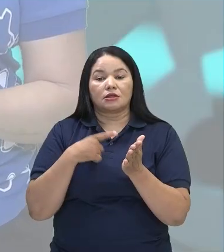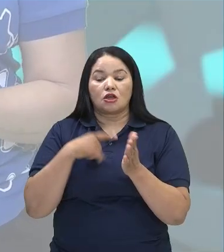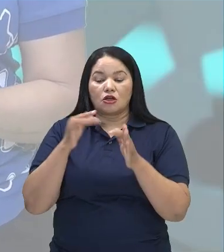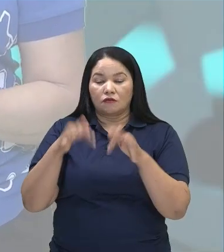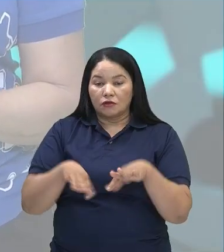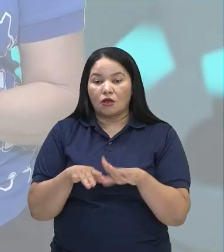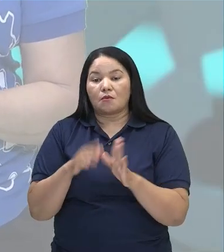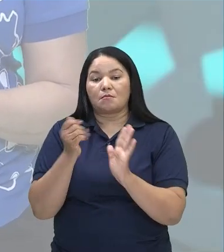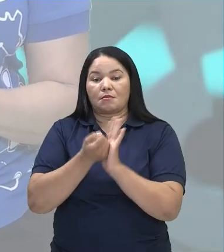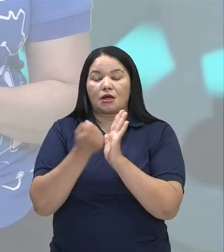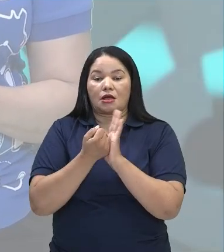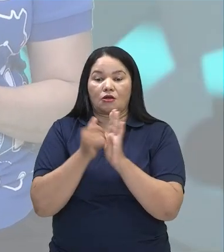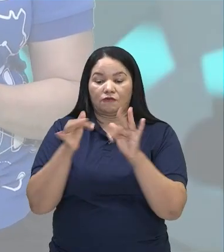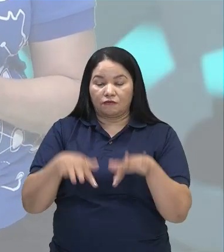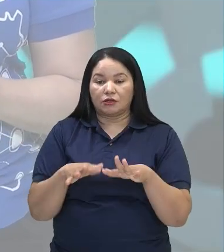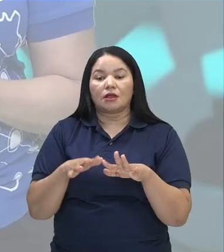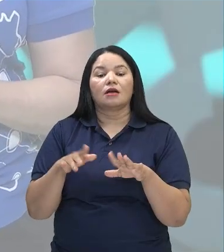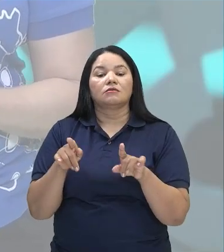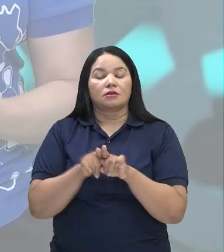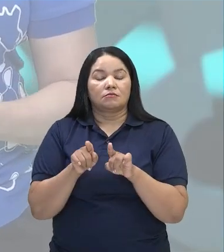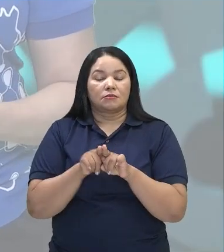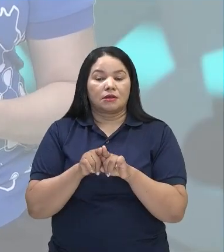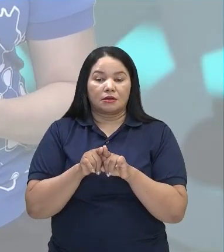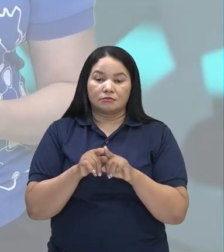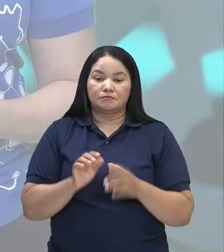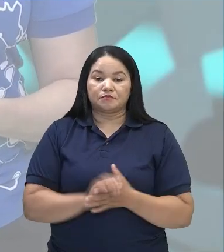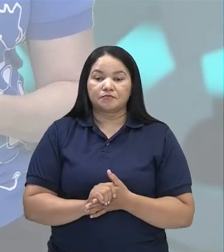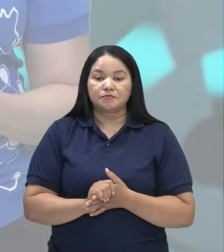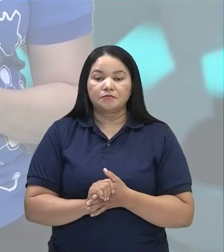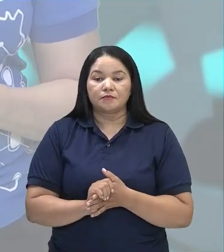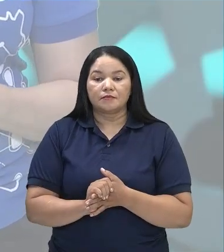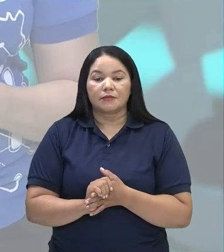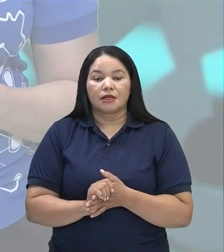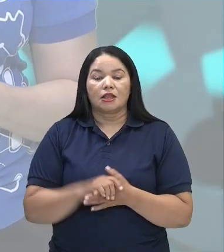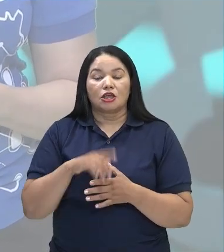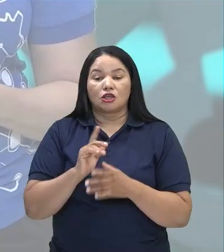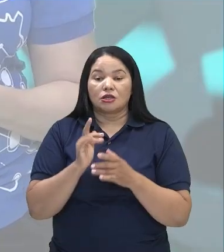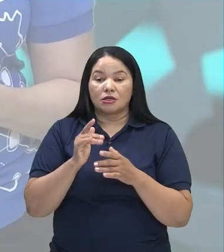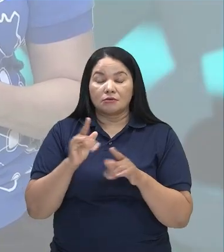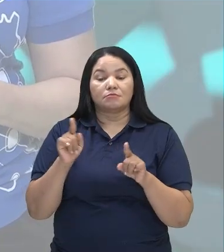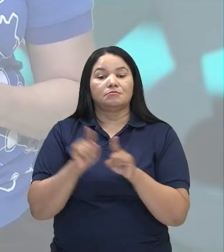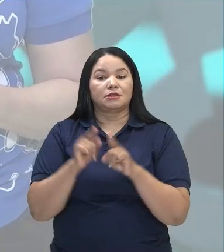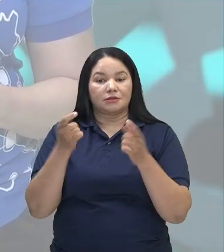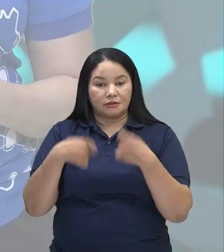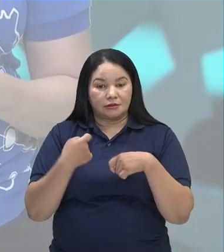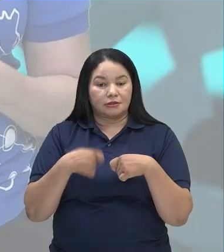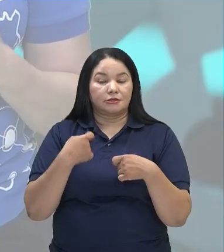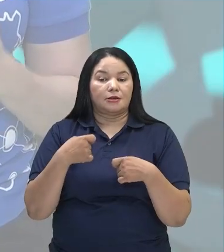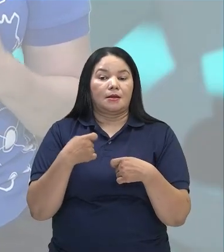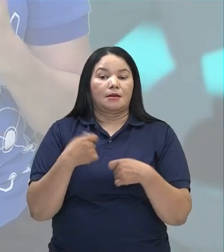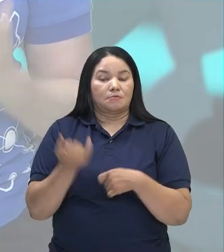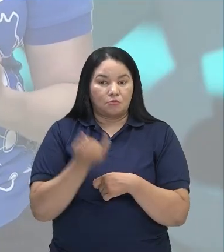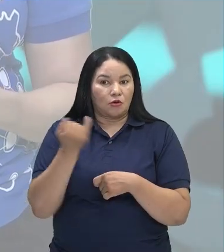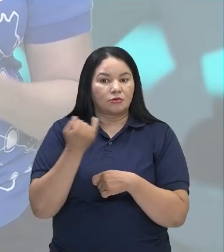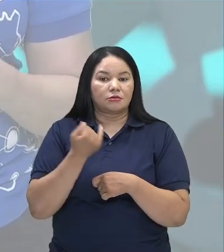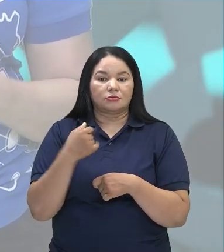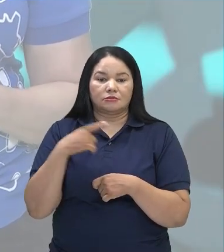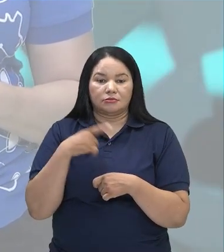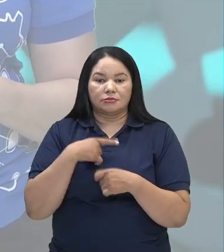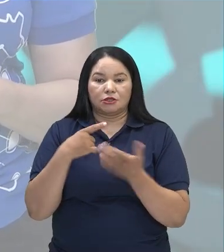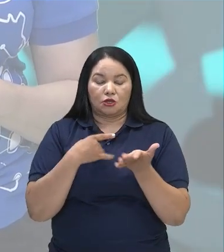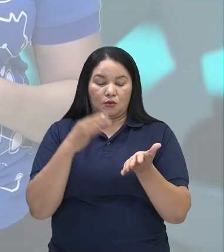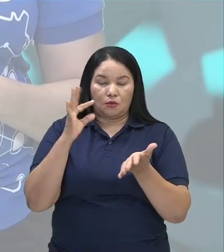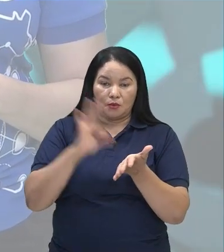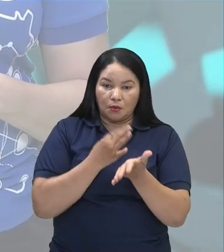marcar a finalização da mensagem e a assinatura, né, que é muito importante. Ao final